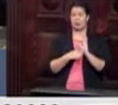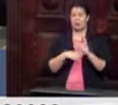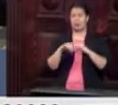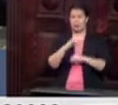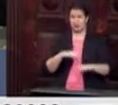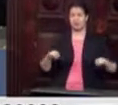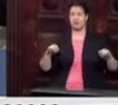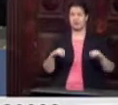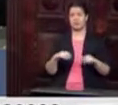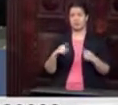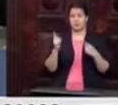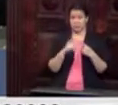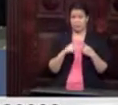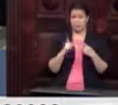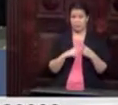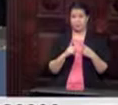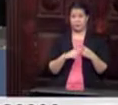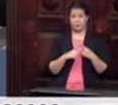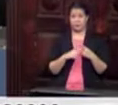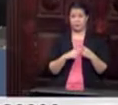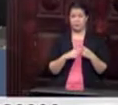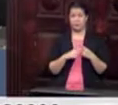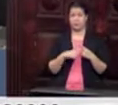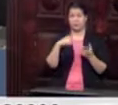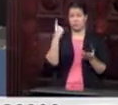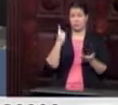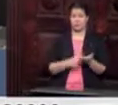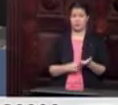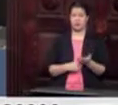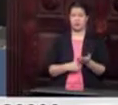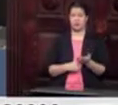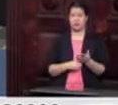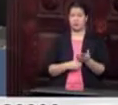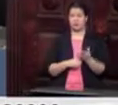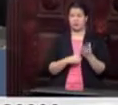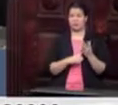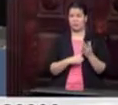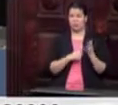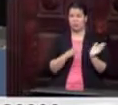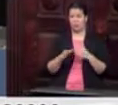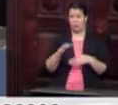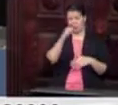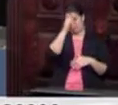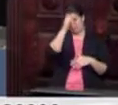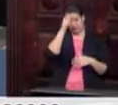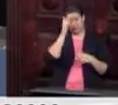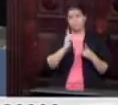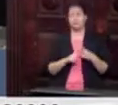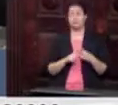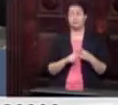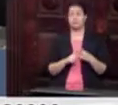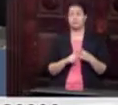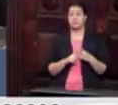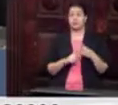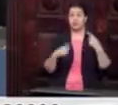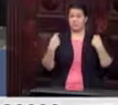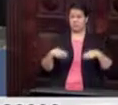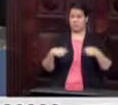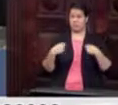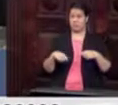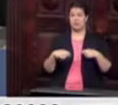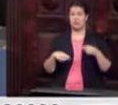federal. A primeira, o grave comprometimento à ordem pública. O segundo, a necessidade